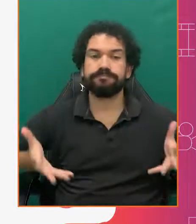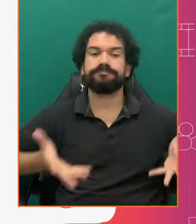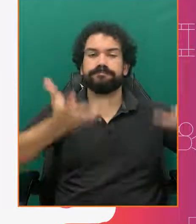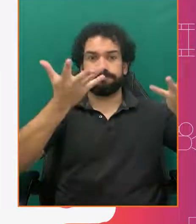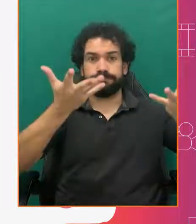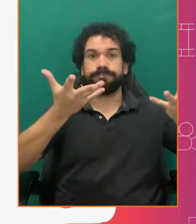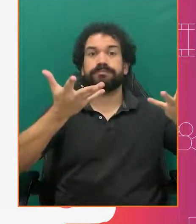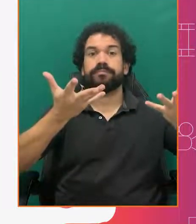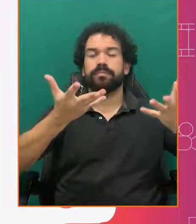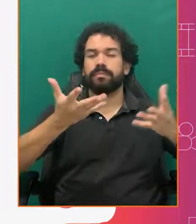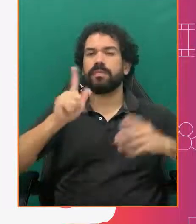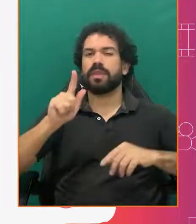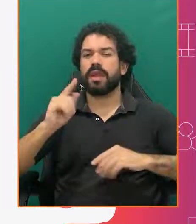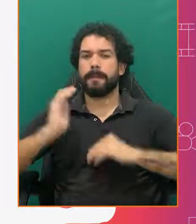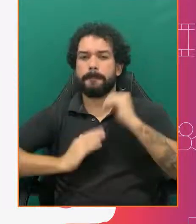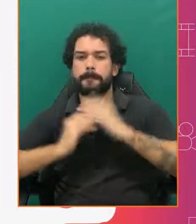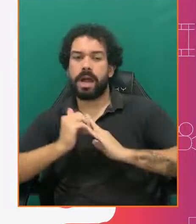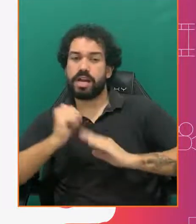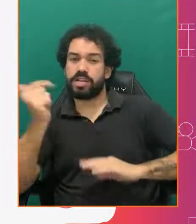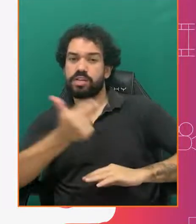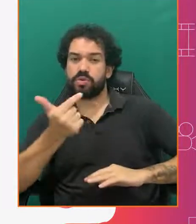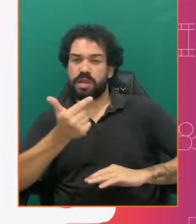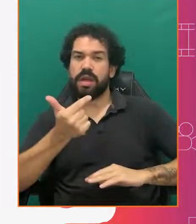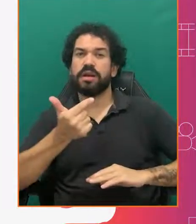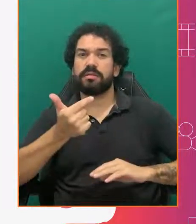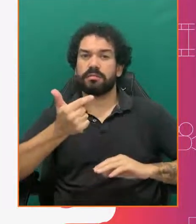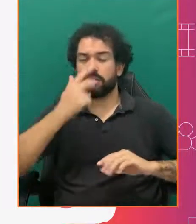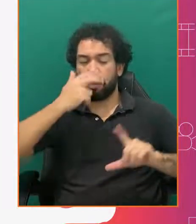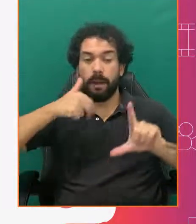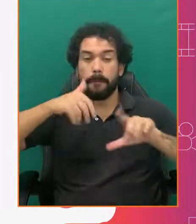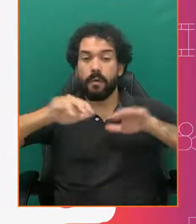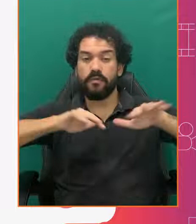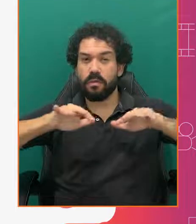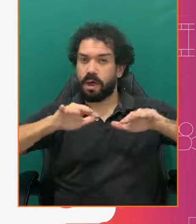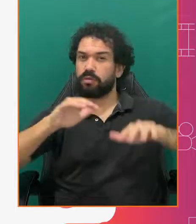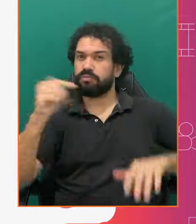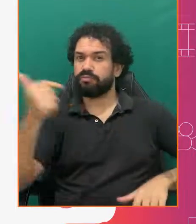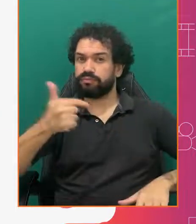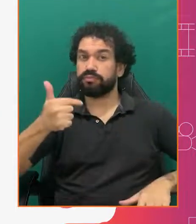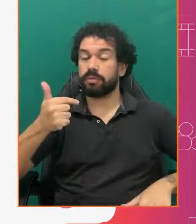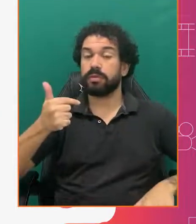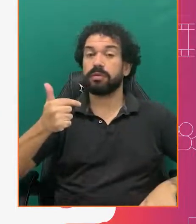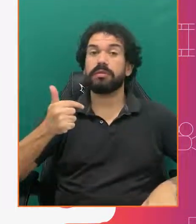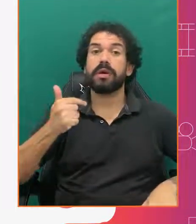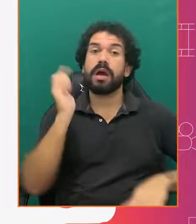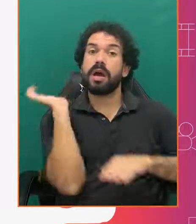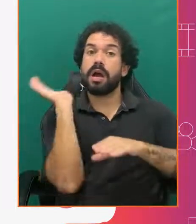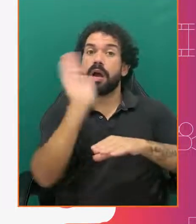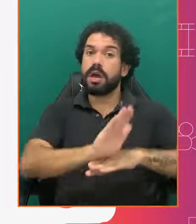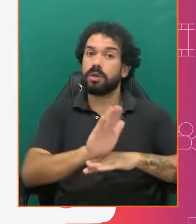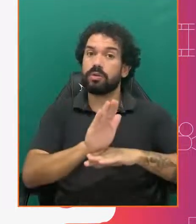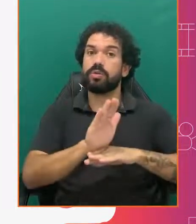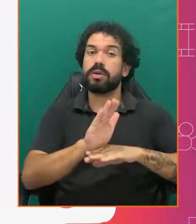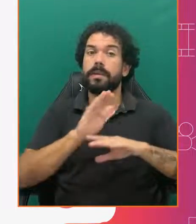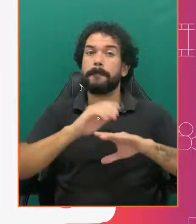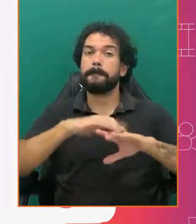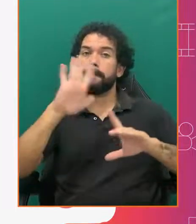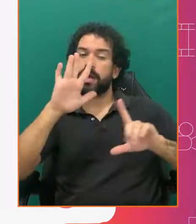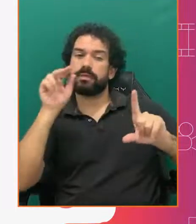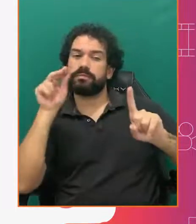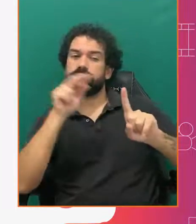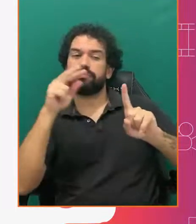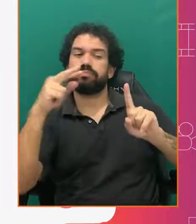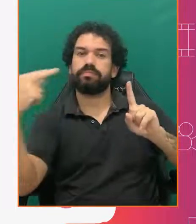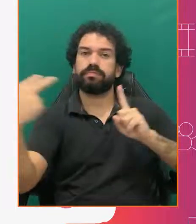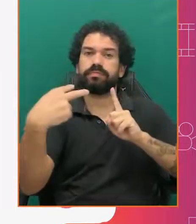Adicionar ações secundárias na sua animação vai ajudar a adicionar mais dimensões